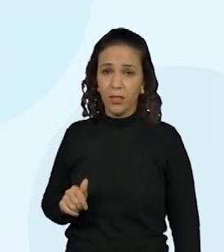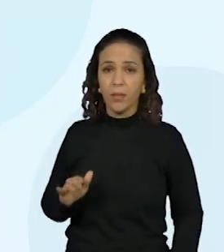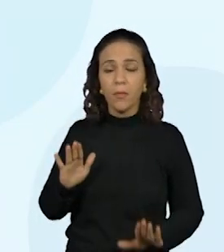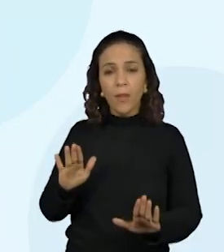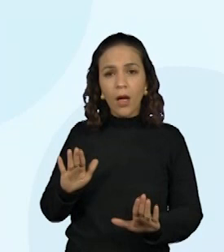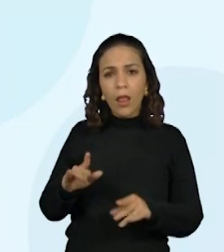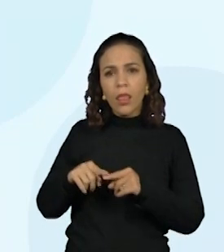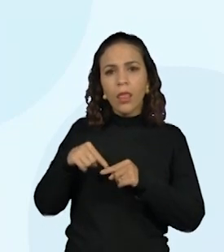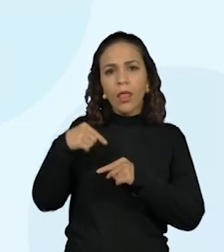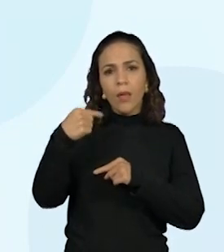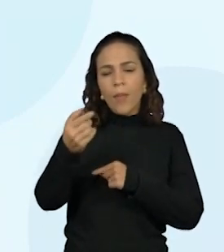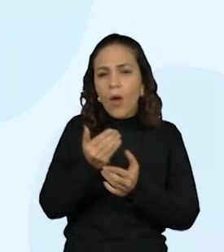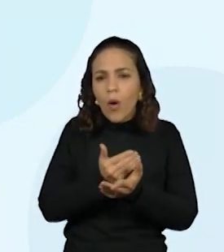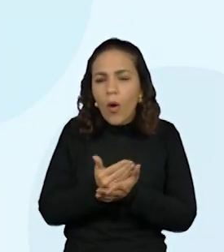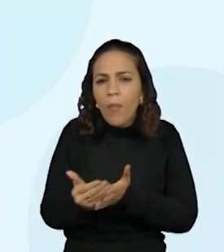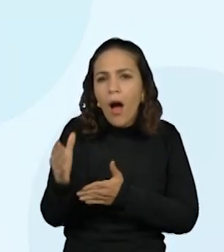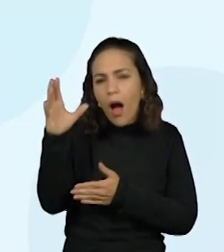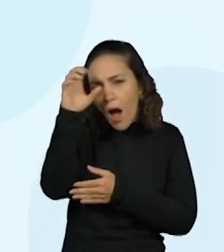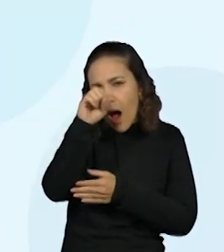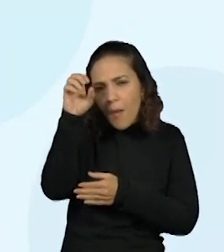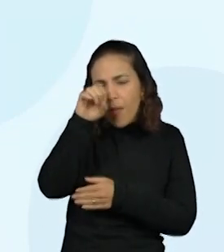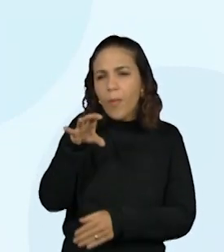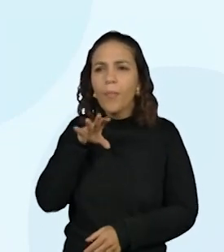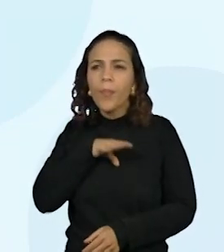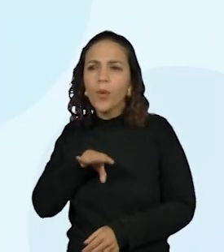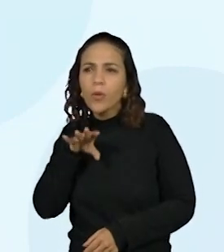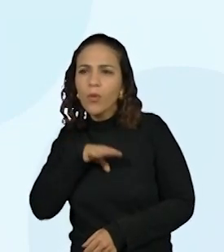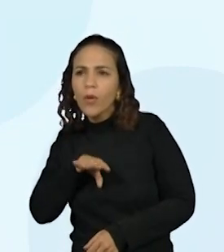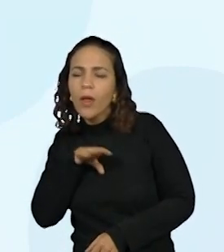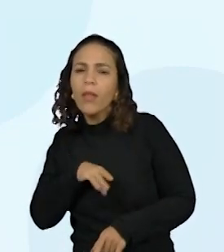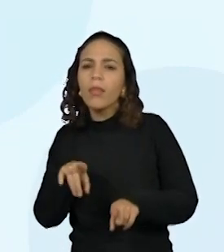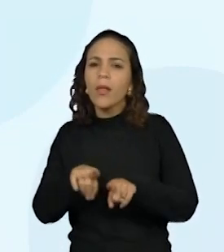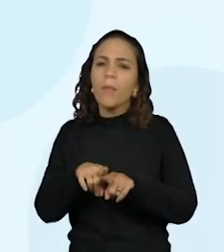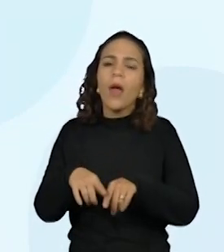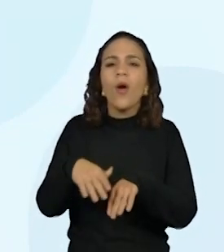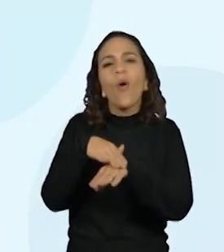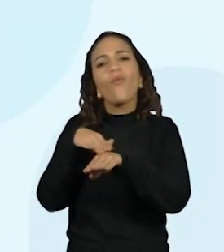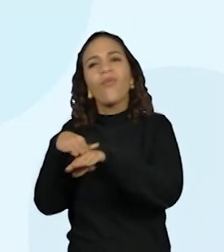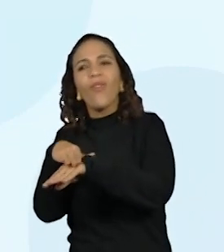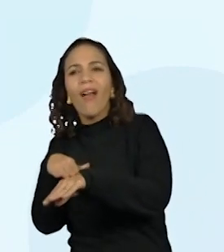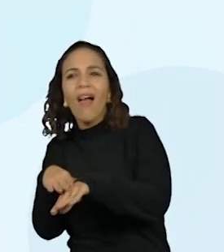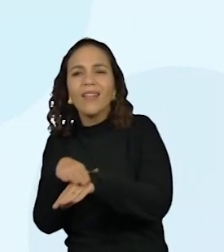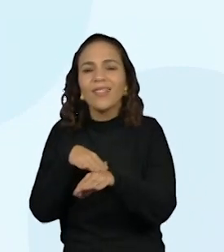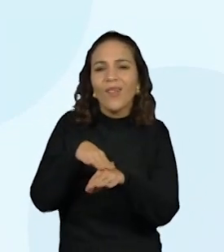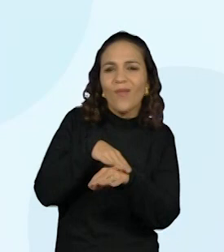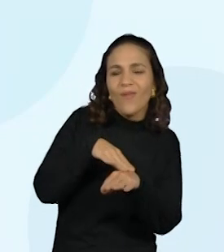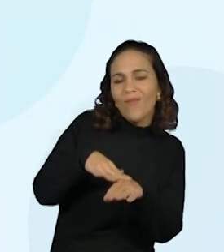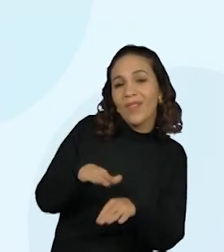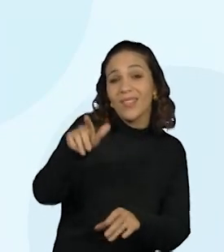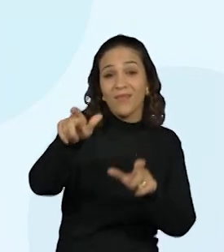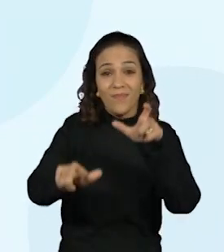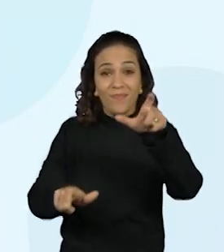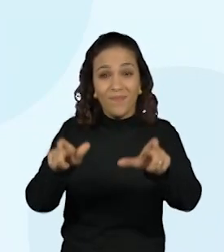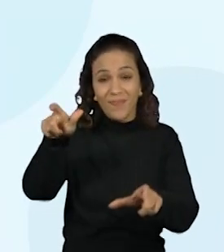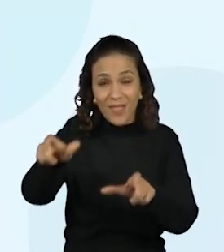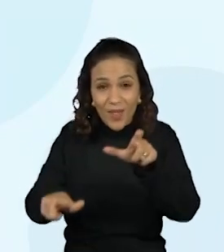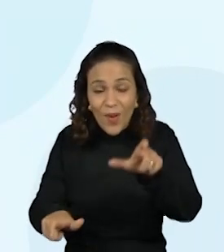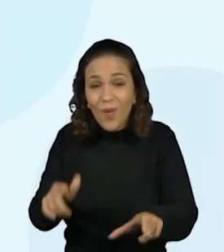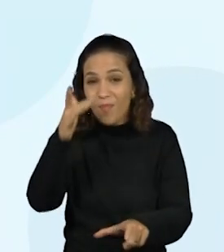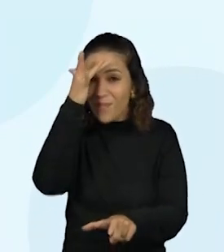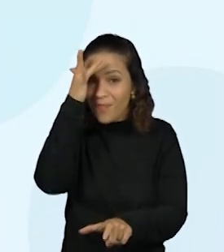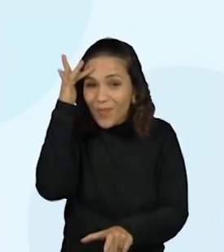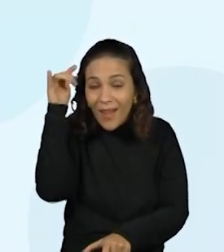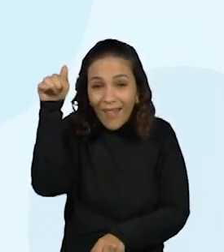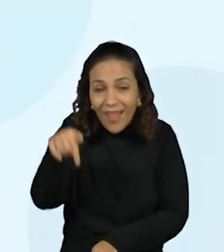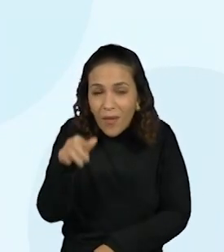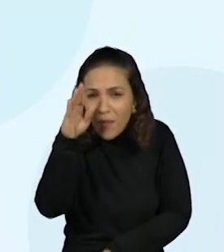quando comecei a aprender português e conversar com os brasileiros, passei a gostar muito deles.